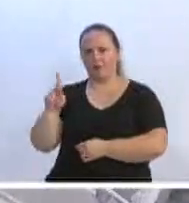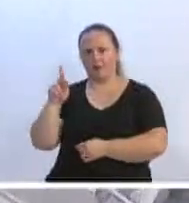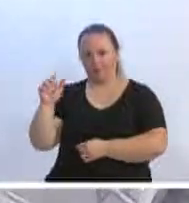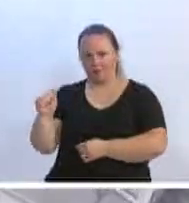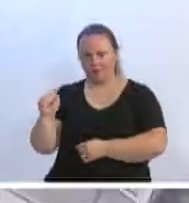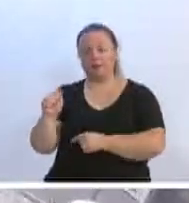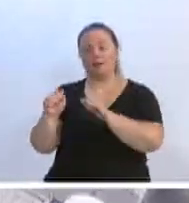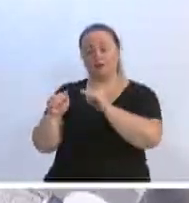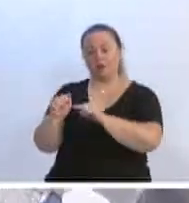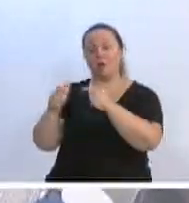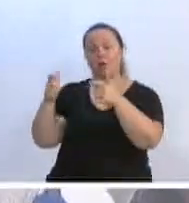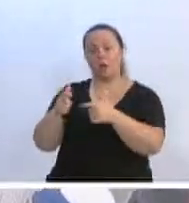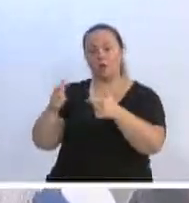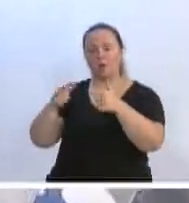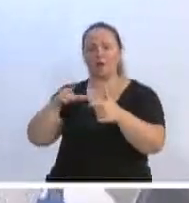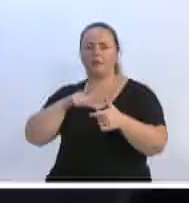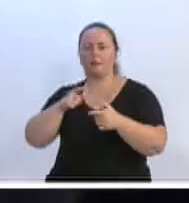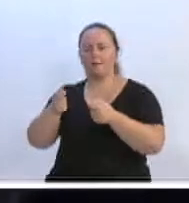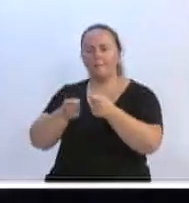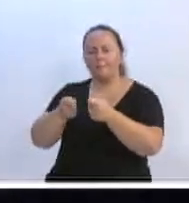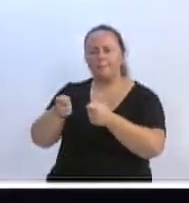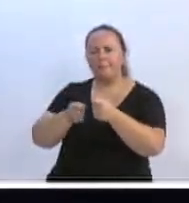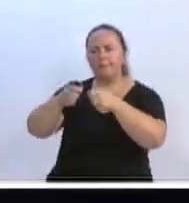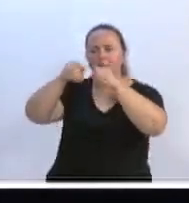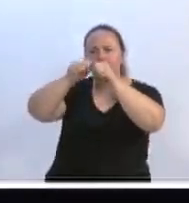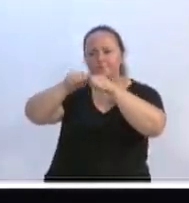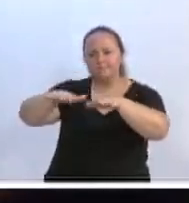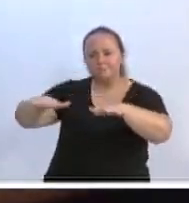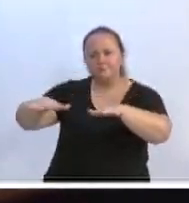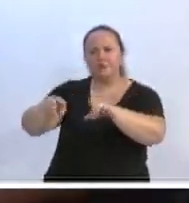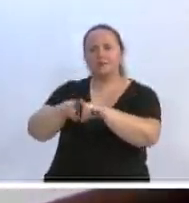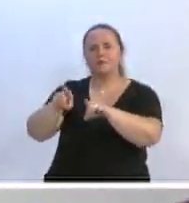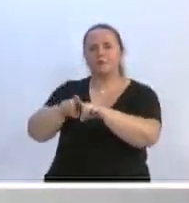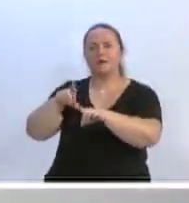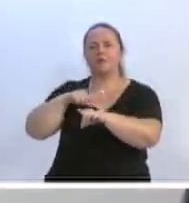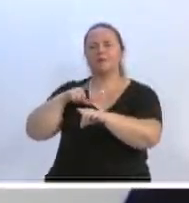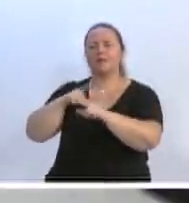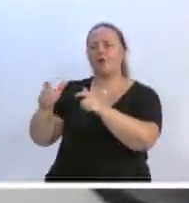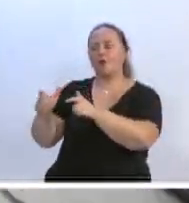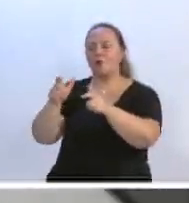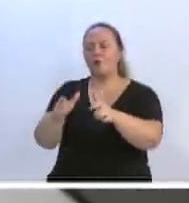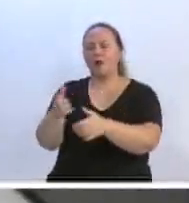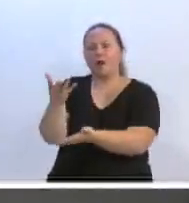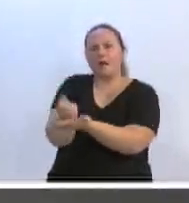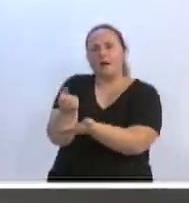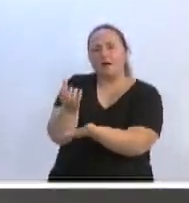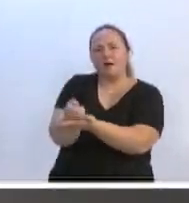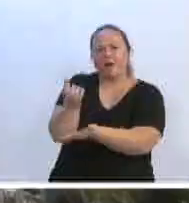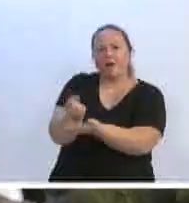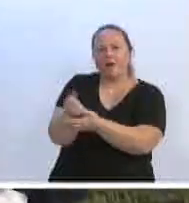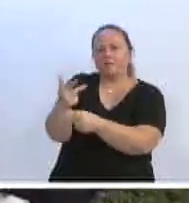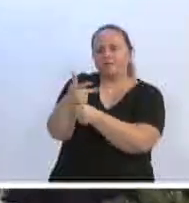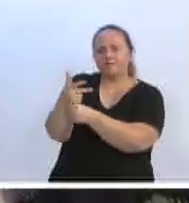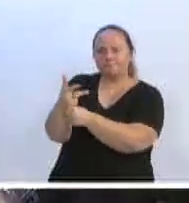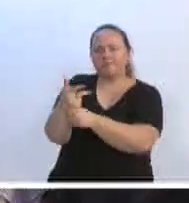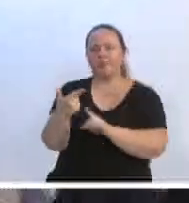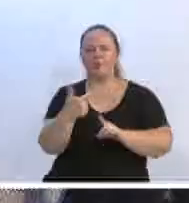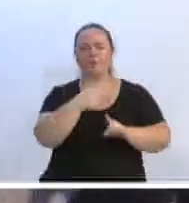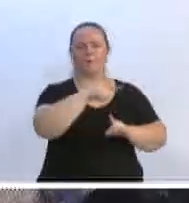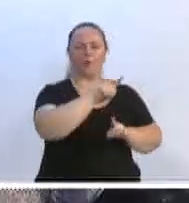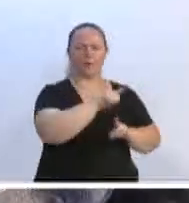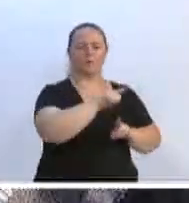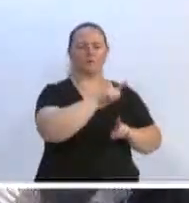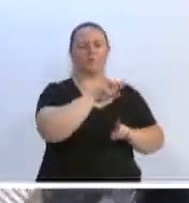de onde é feito o controle de transmissão e onde ficam os estúdios de gravação, e outro no Manaim de